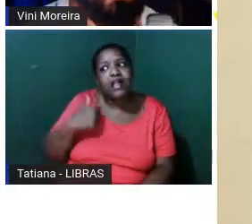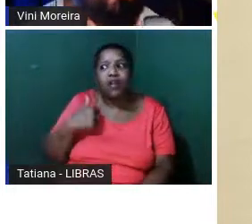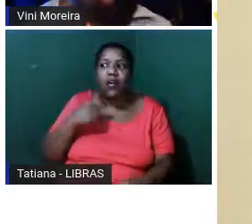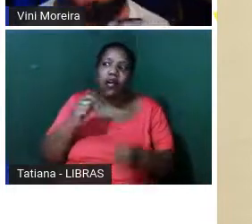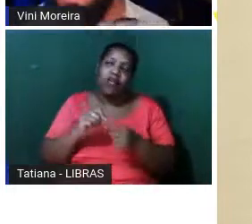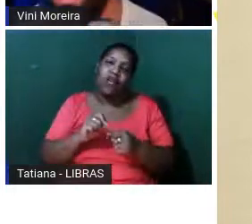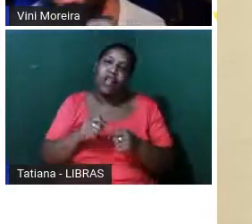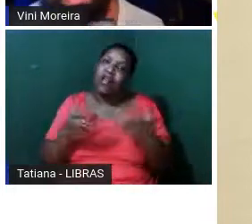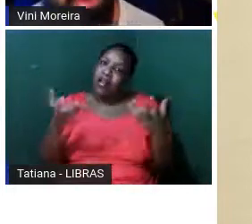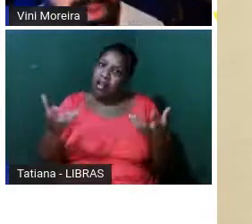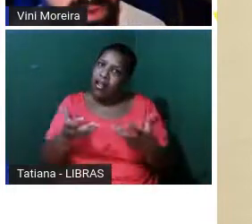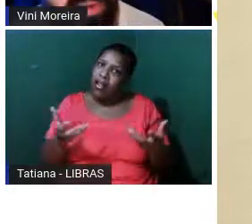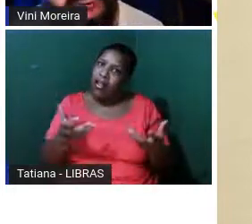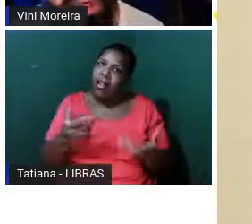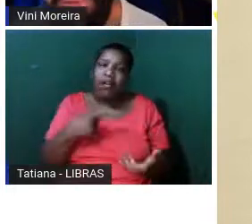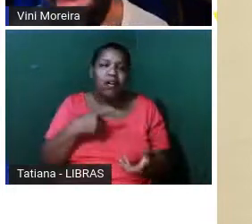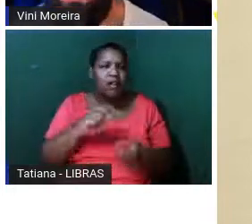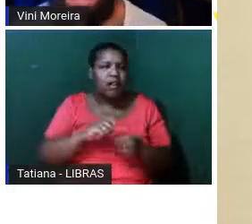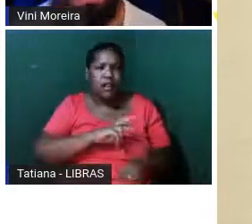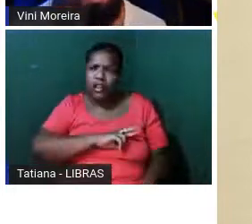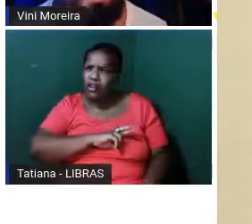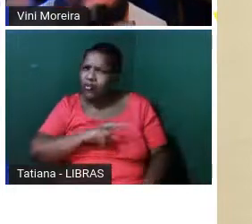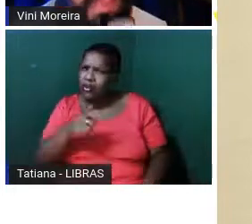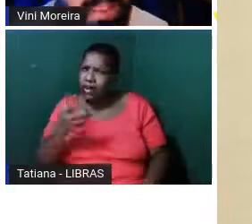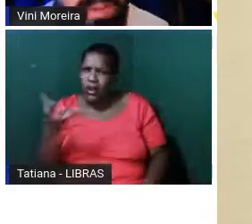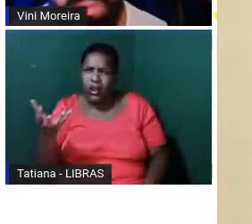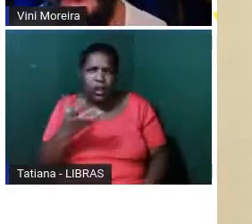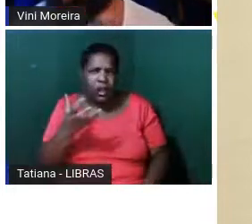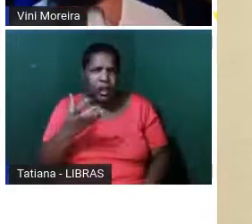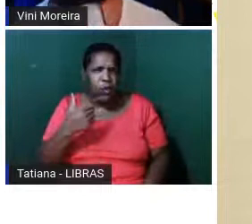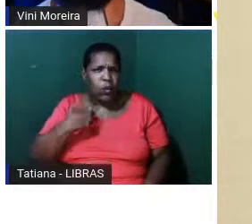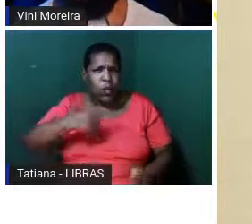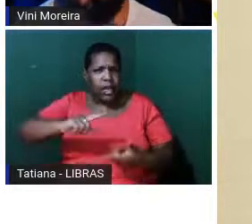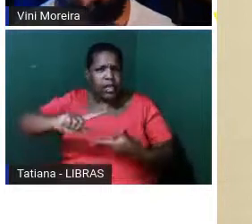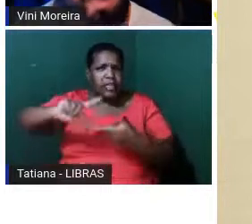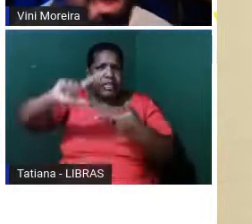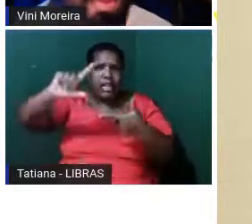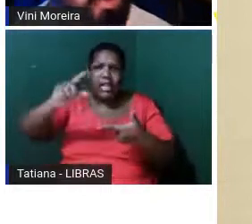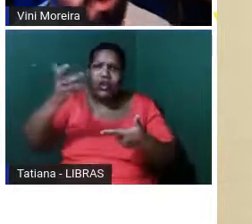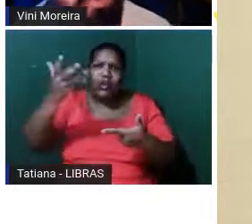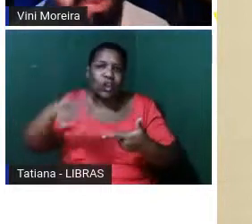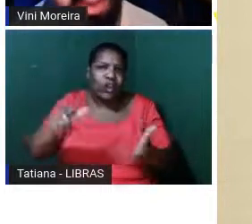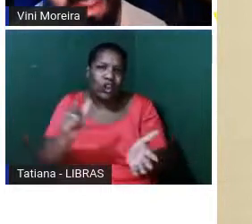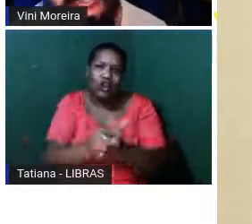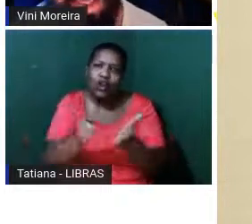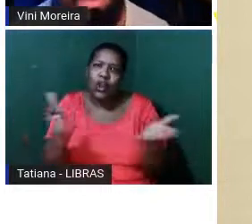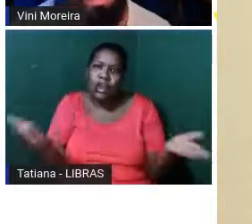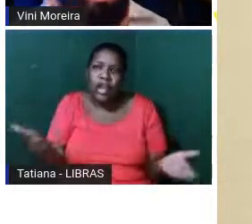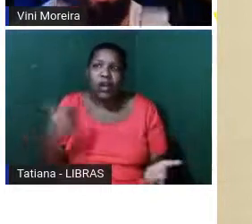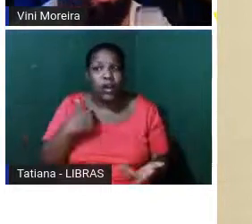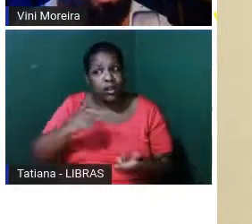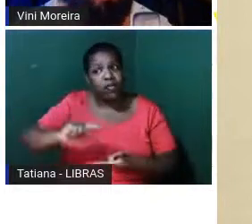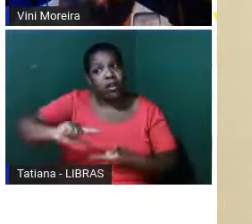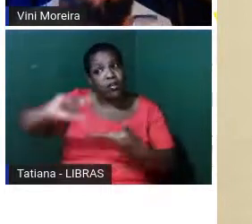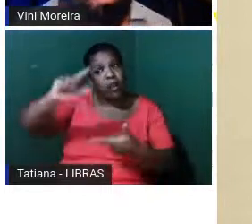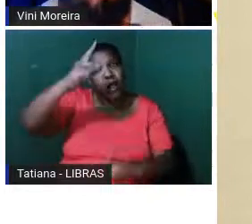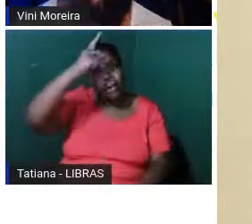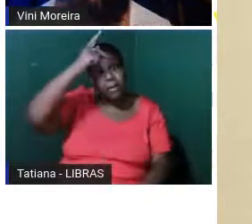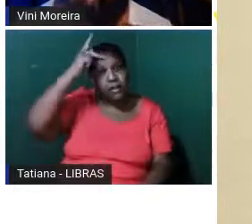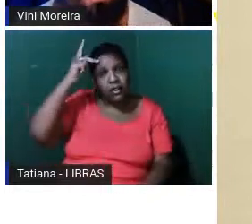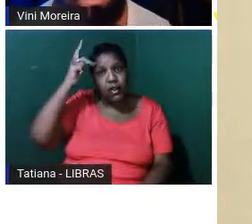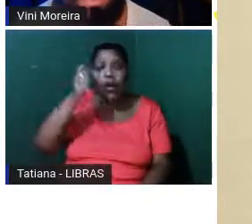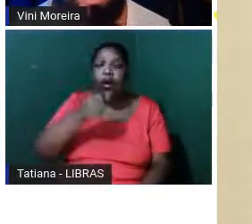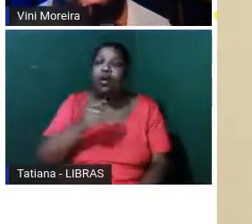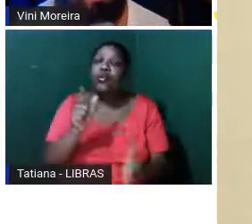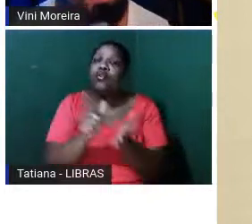eu queria fazer algo totalmente diferente eu queria fazer uma cena não queria usar jornal eu queria fazer uma senha de uma pessoa de